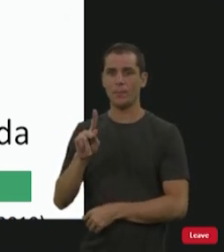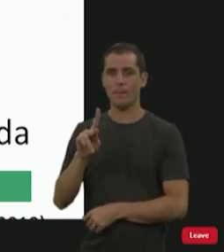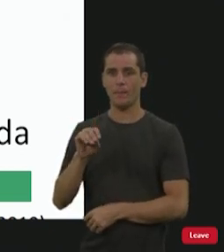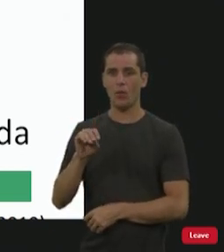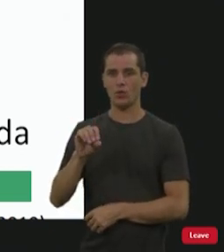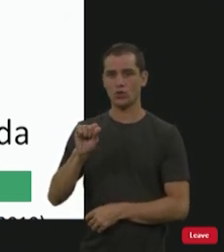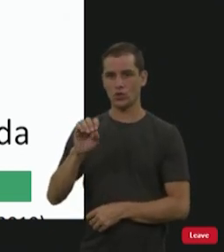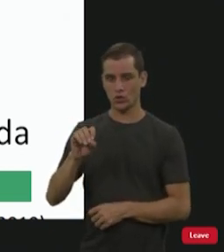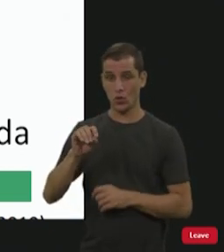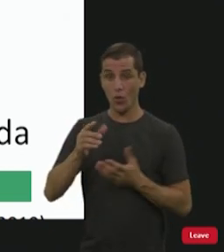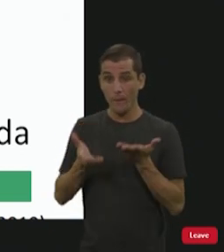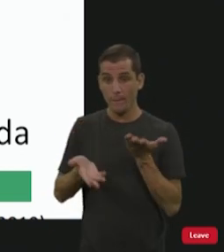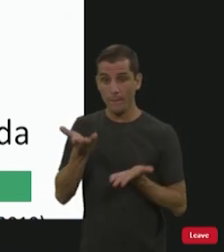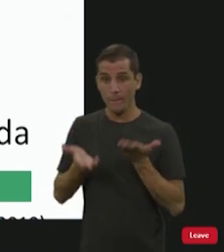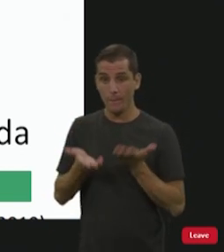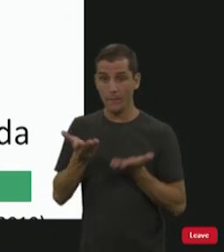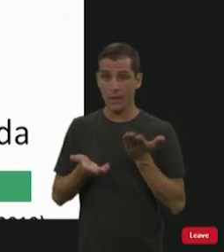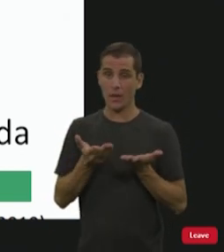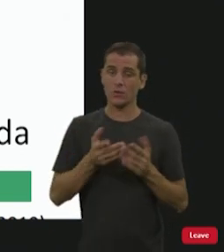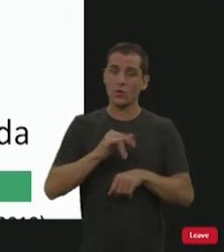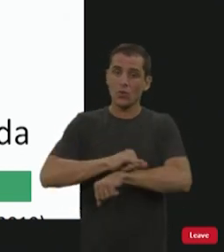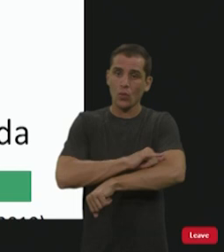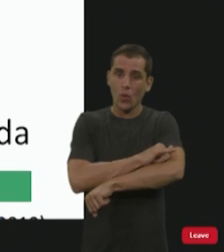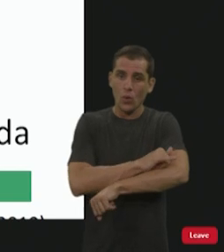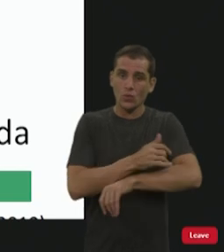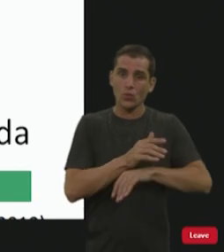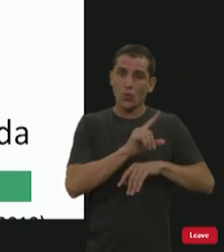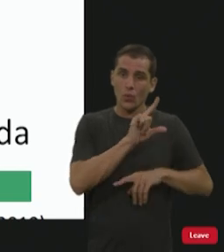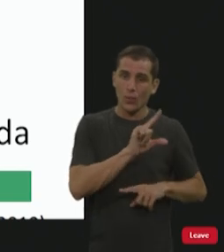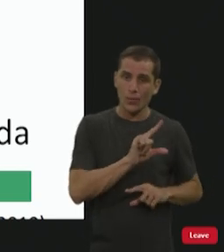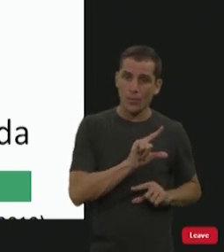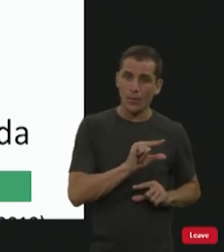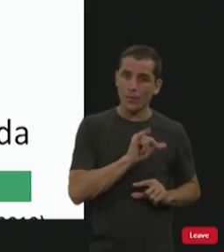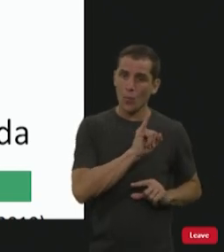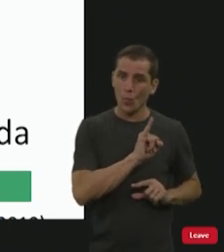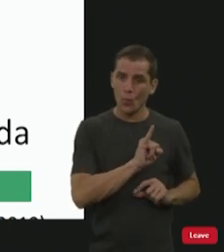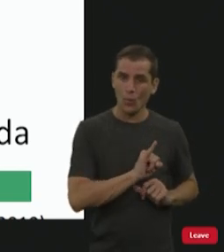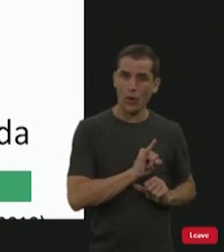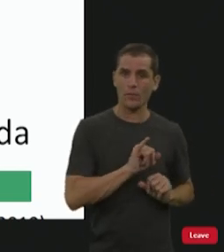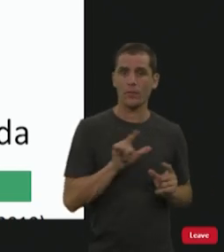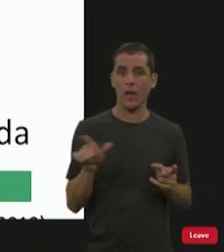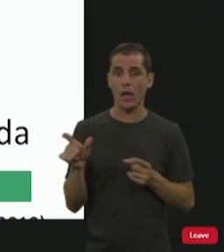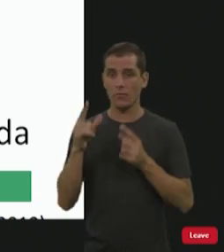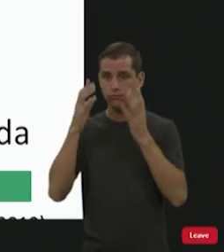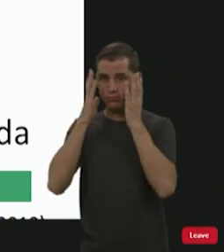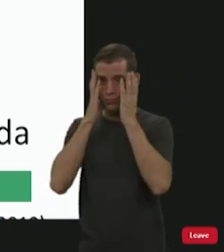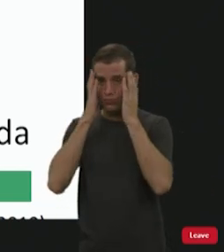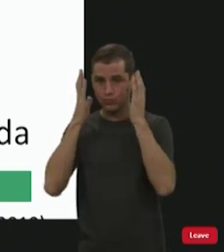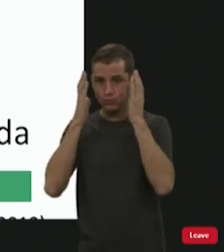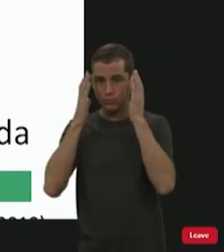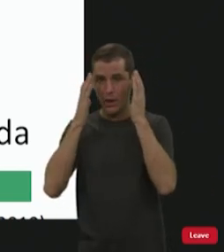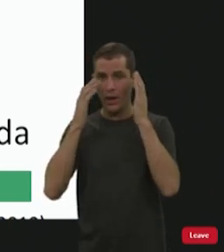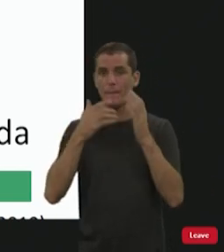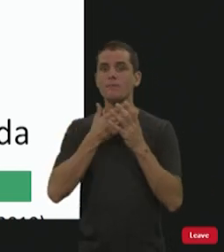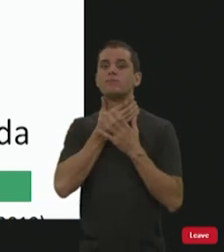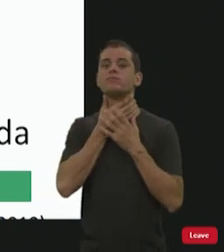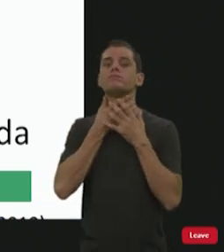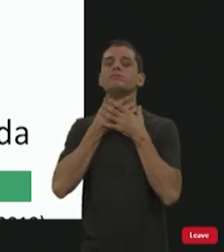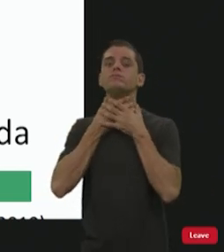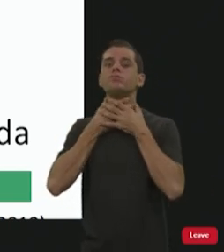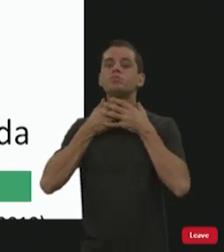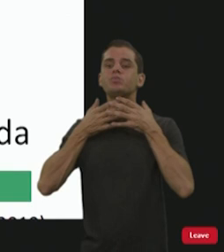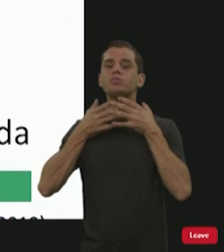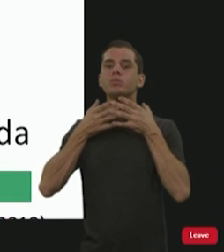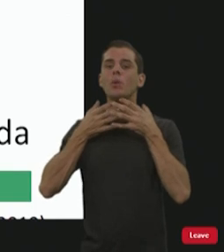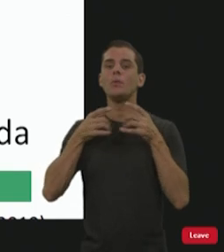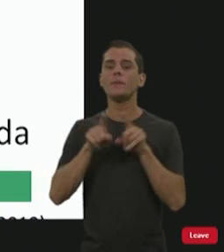Então, há uma perda de gordura em membros, em fêmeas, com acúmulo em face, pescoço e abdômen. Geralmente,